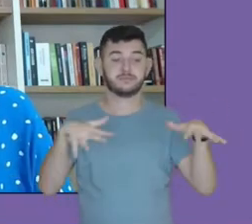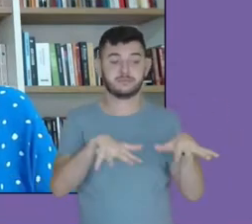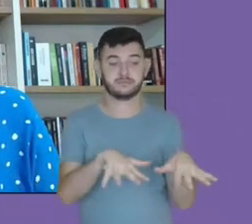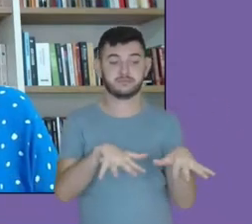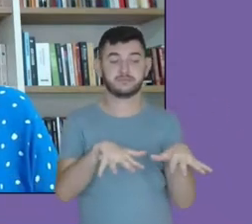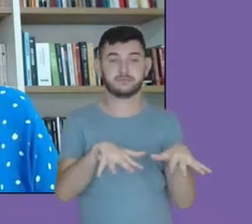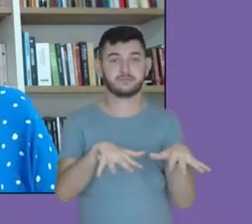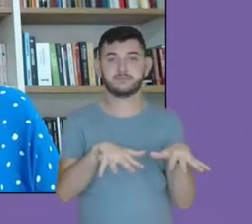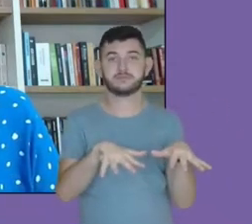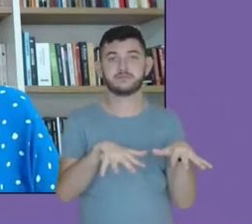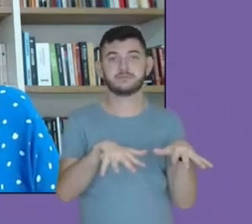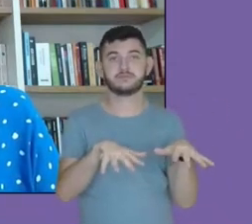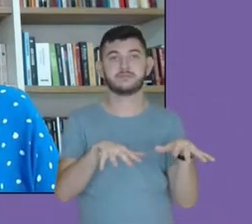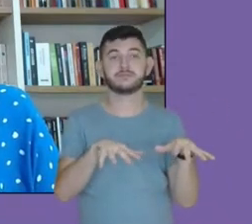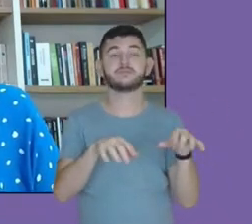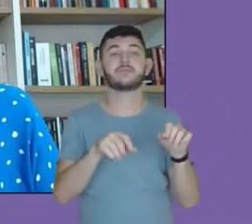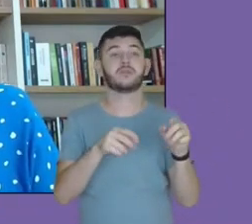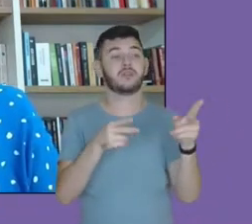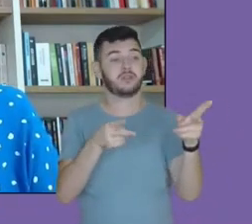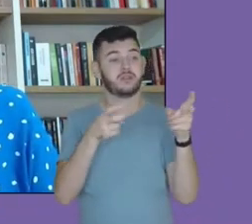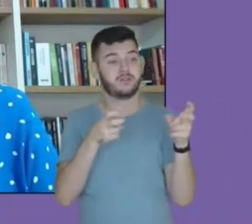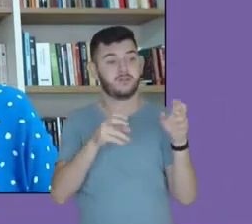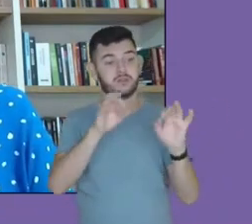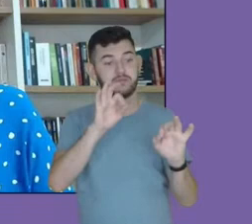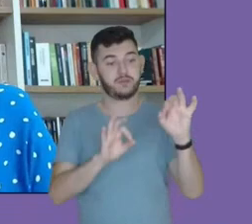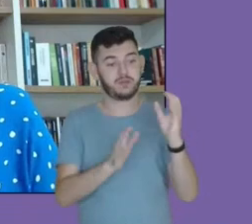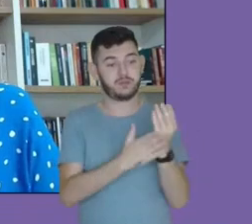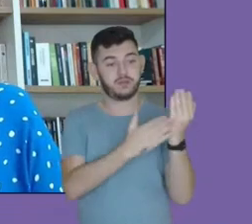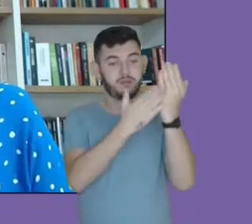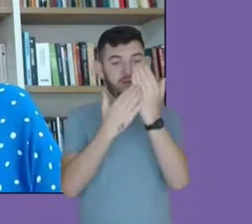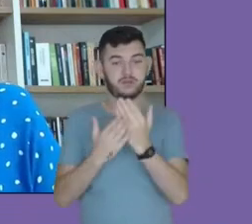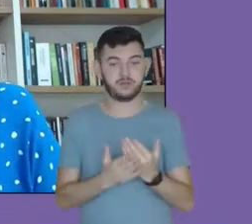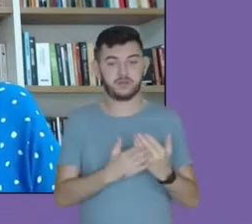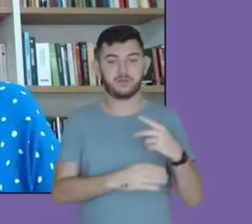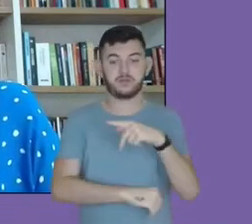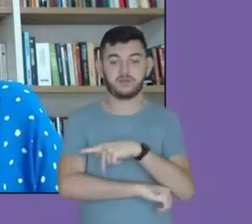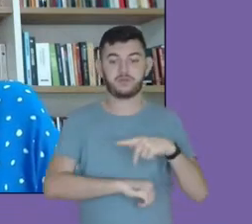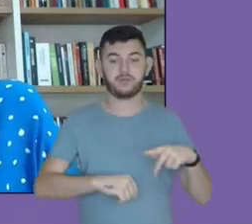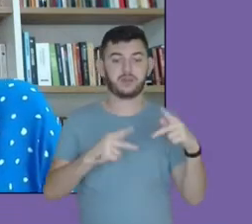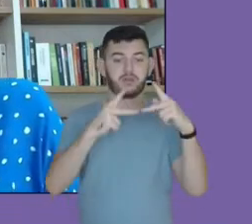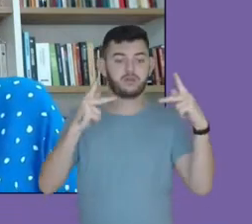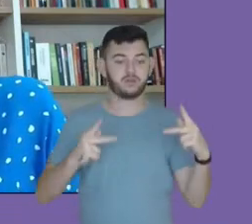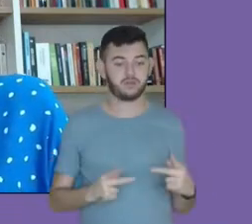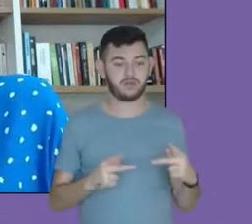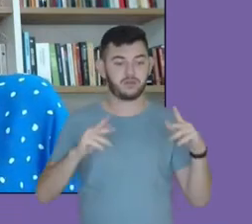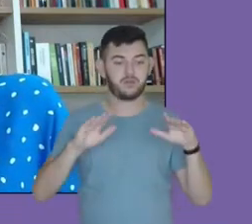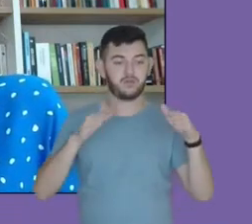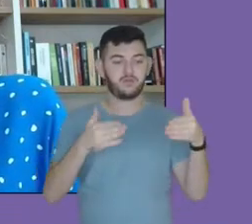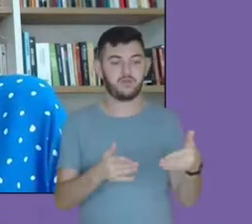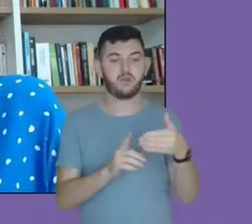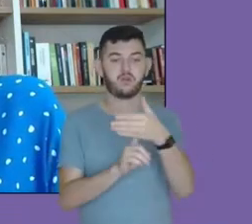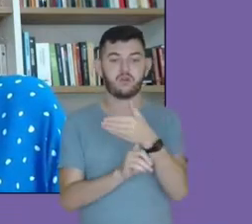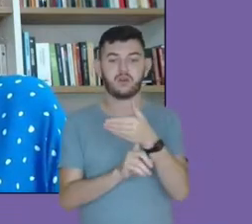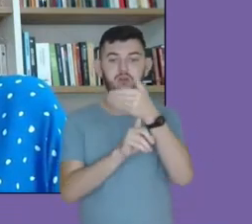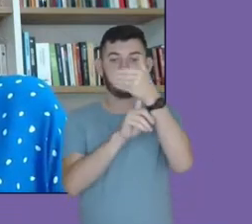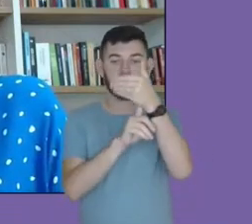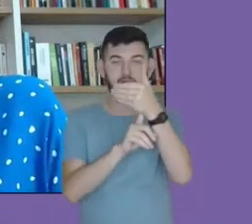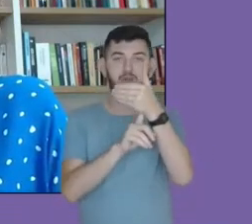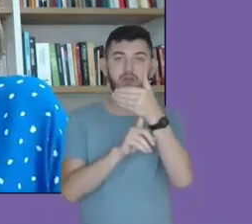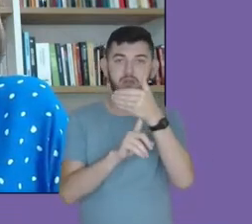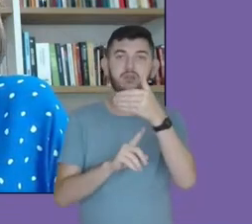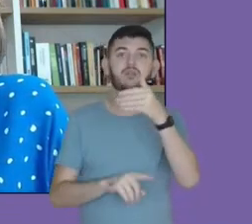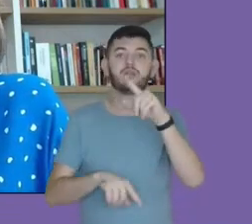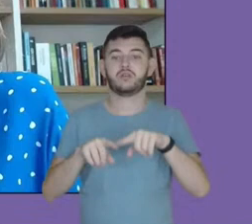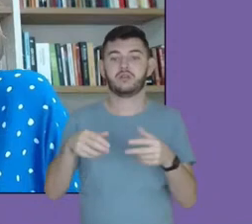na identificação, planejamento e aplicação pedagógica dos recursos de tecnologia assistiva. Tem experiência